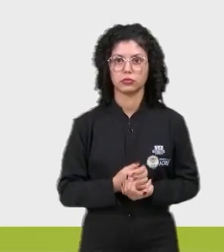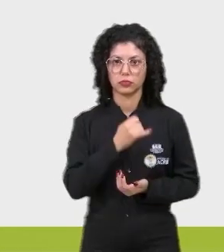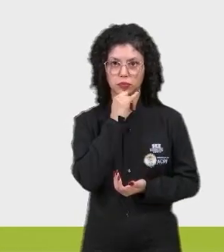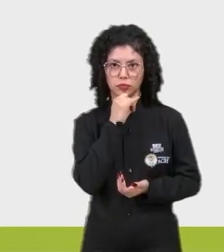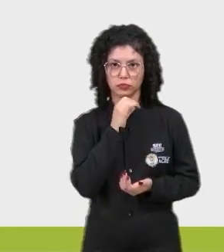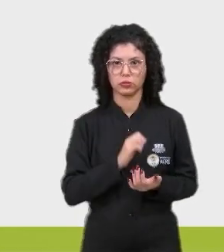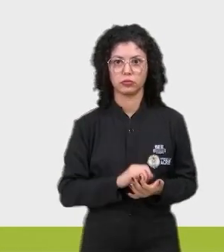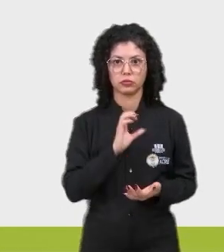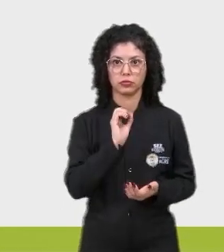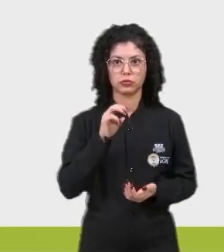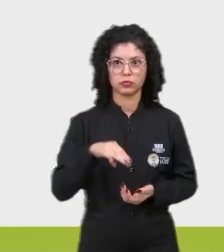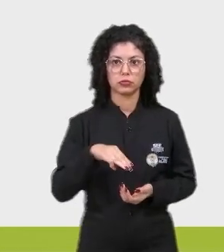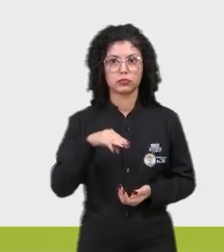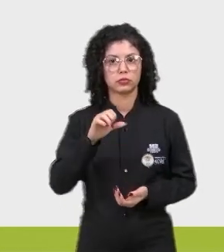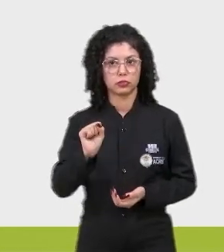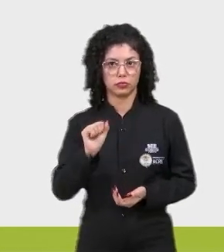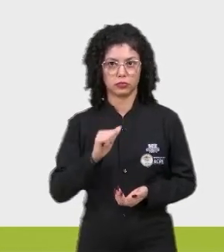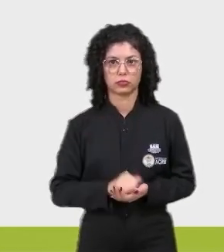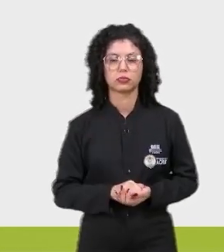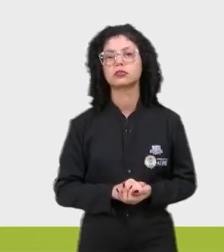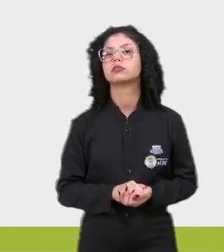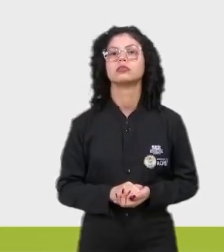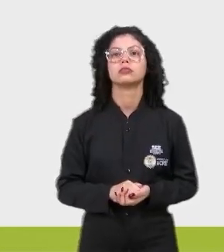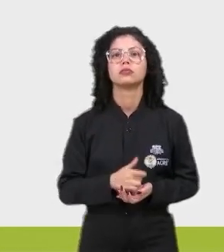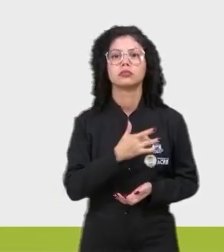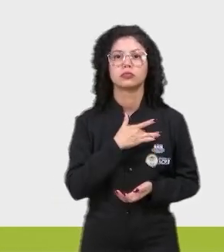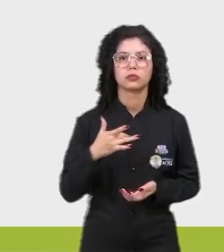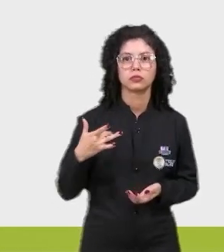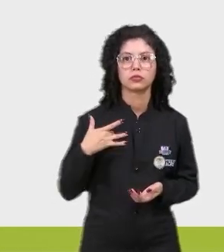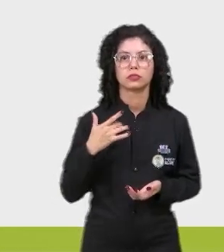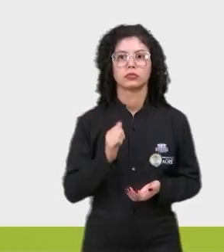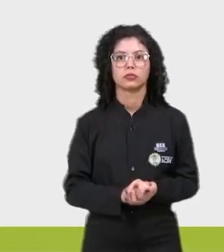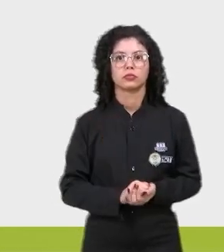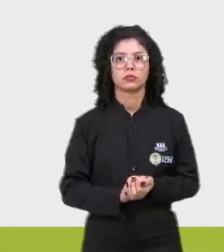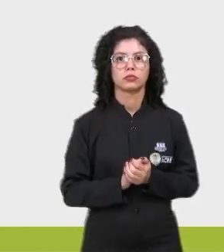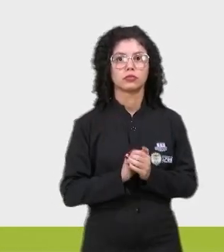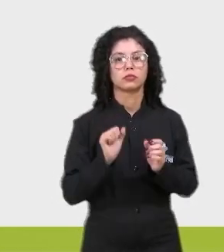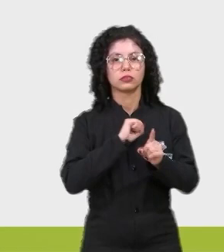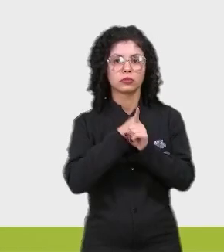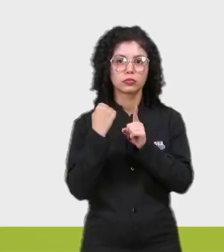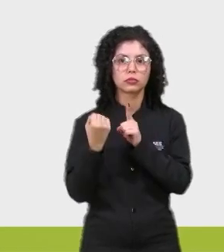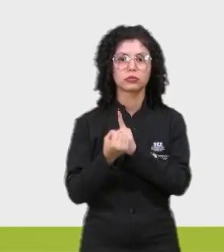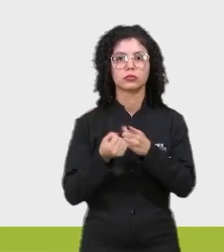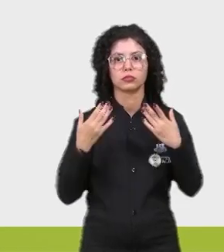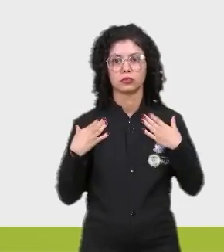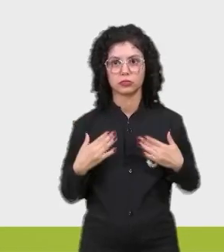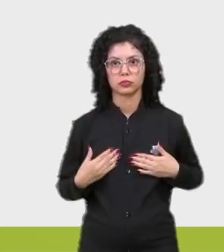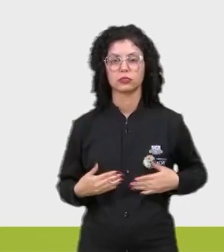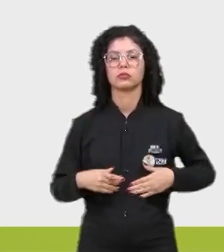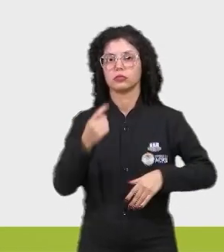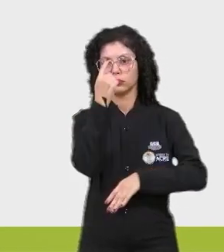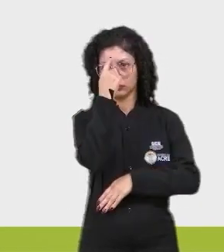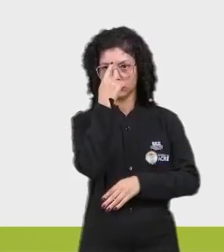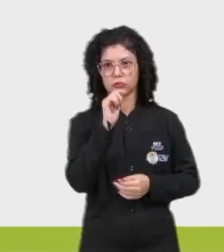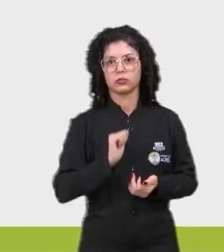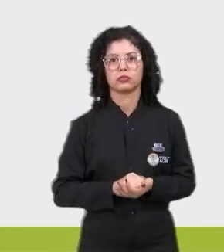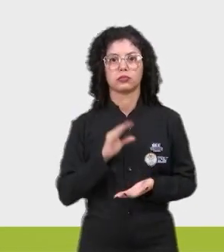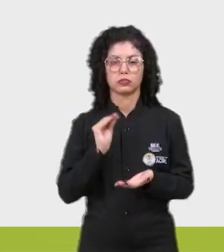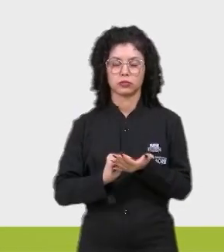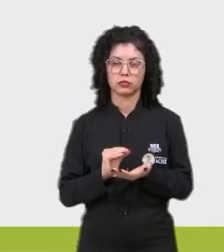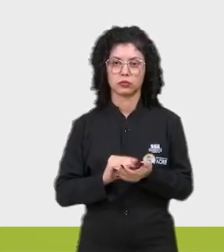da OMS. Saúde é o estado de completo bem-estar físico, mental e social, e não somente a ausência de